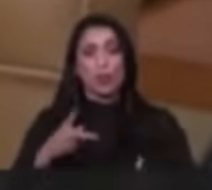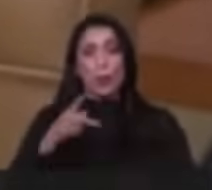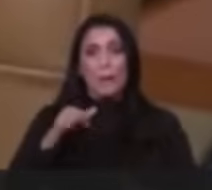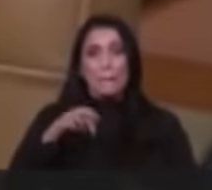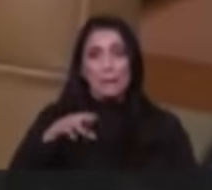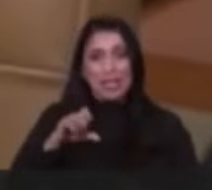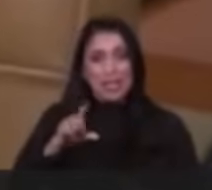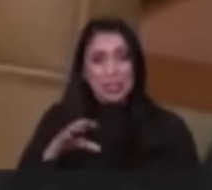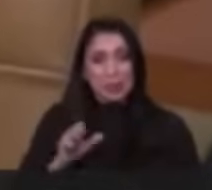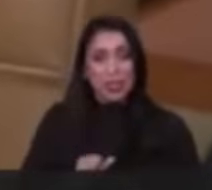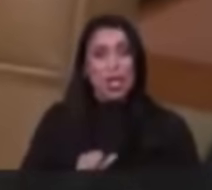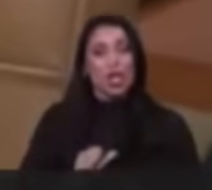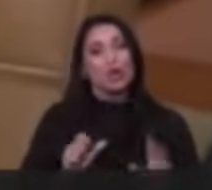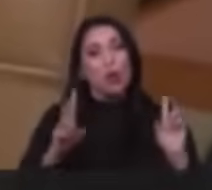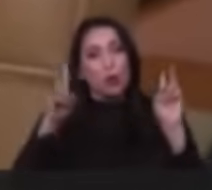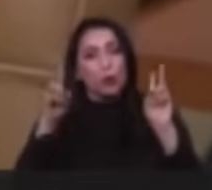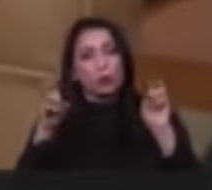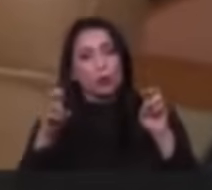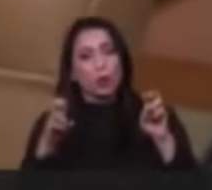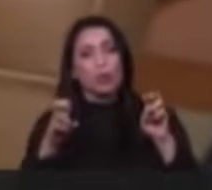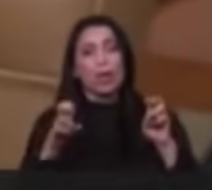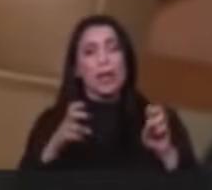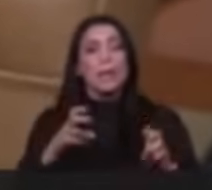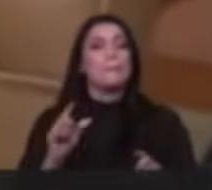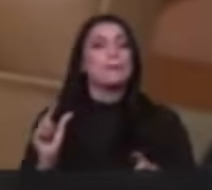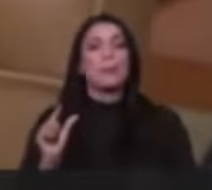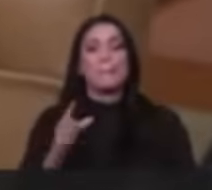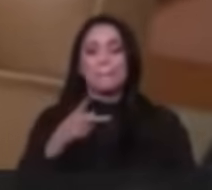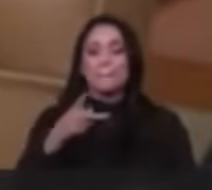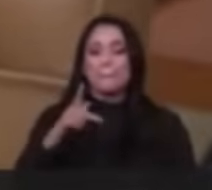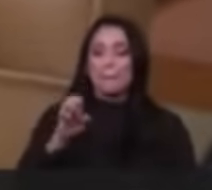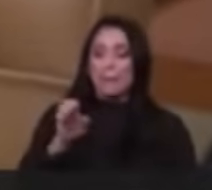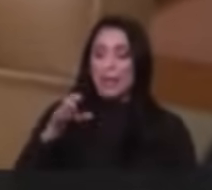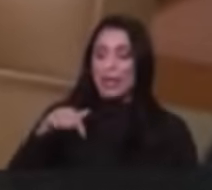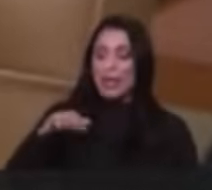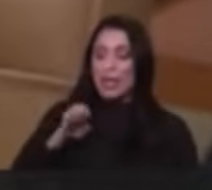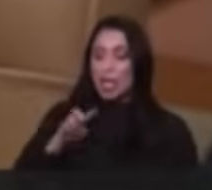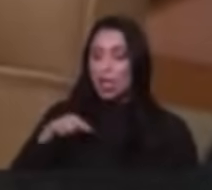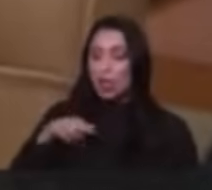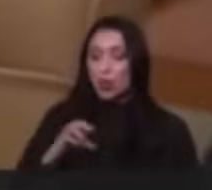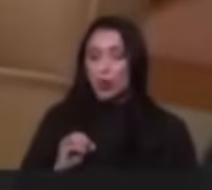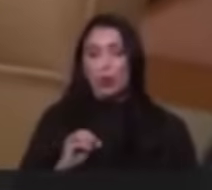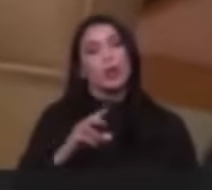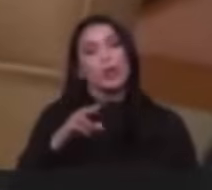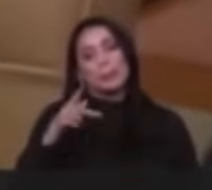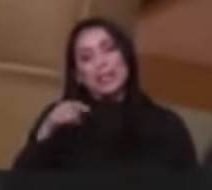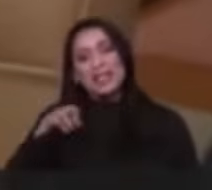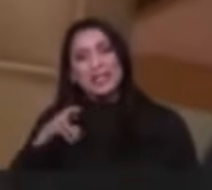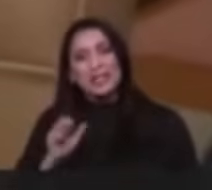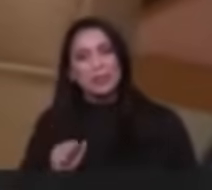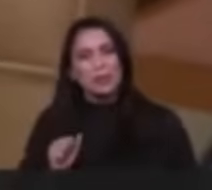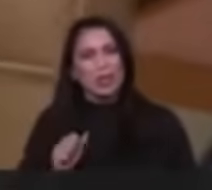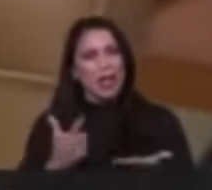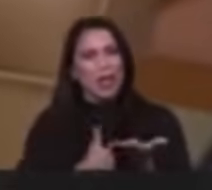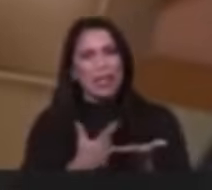pequeno príncipe de Antonia de Saint-Exupéry, que são obras que não têm absolutamente nada a ver. Mas, obviamente,